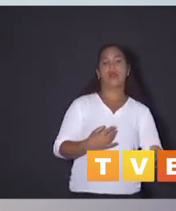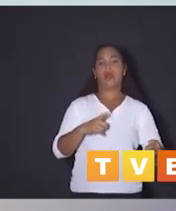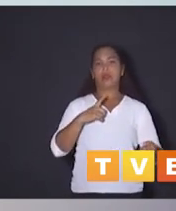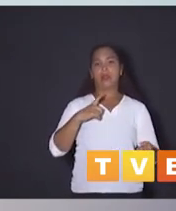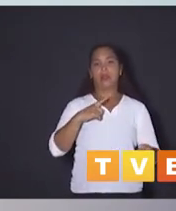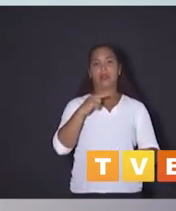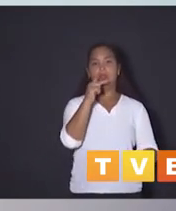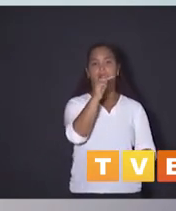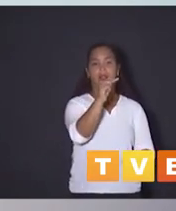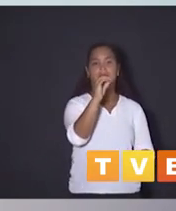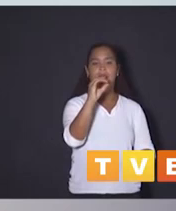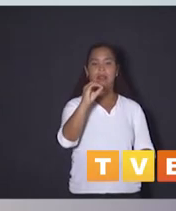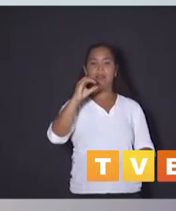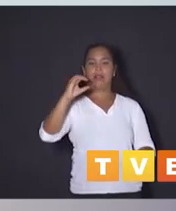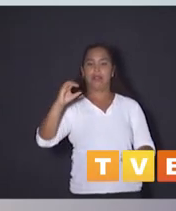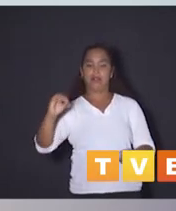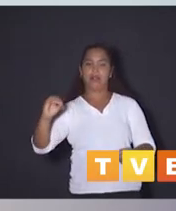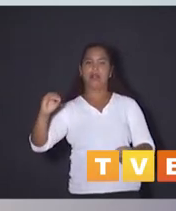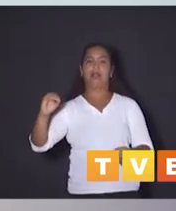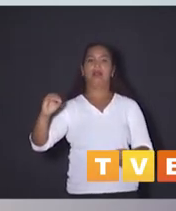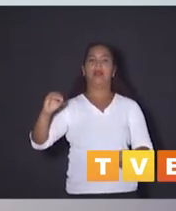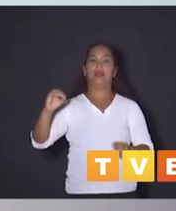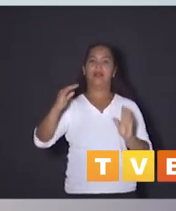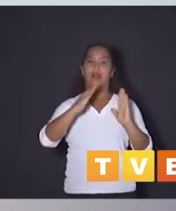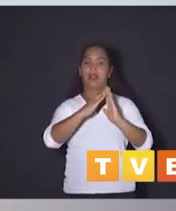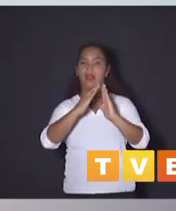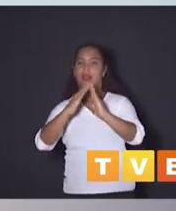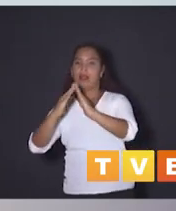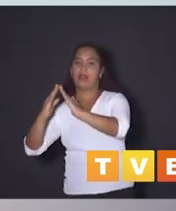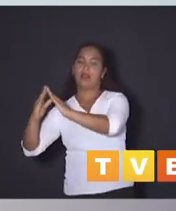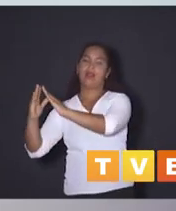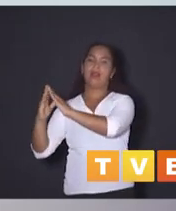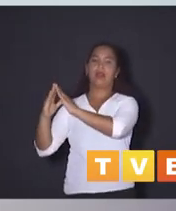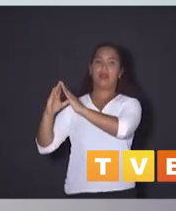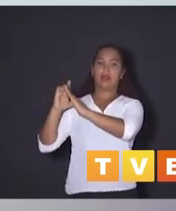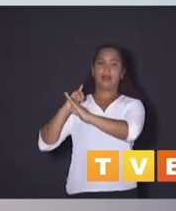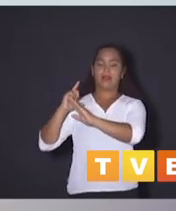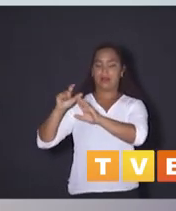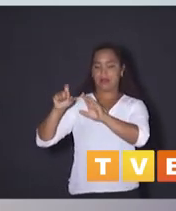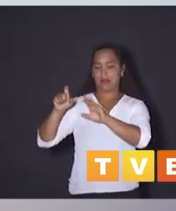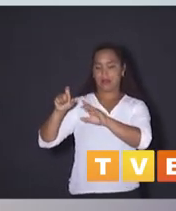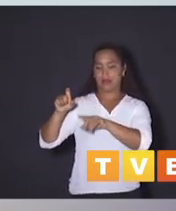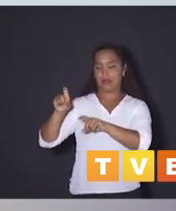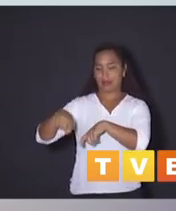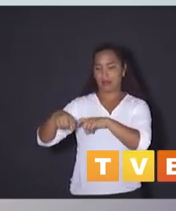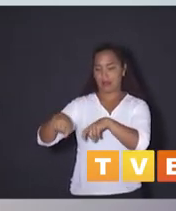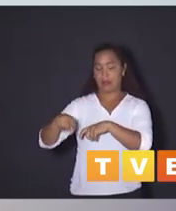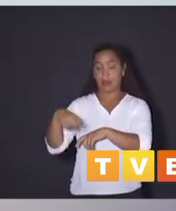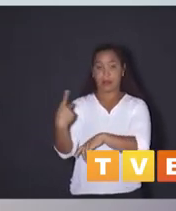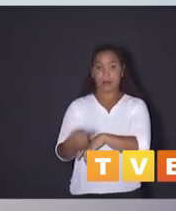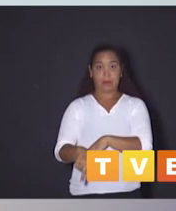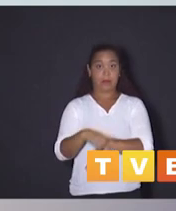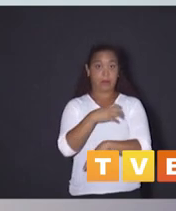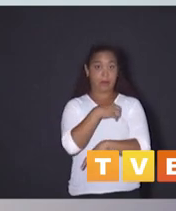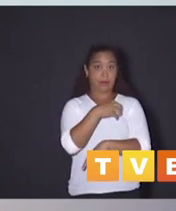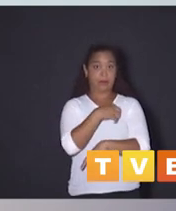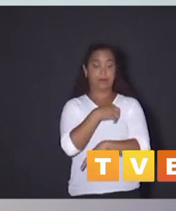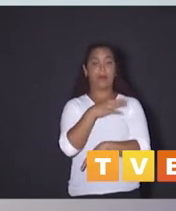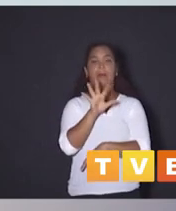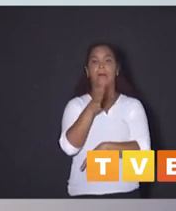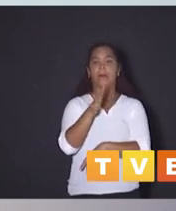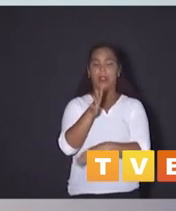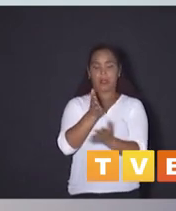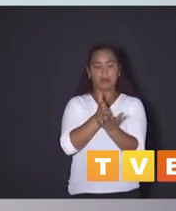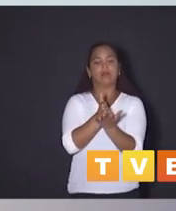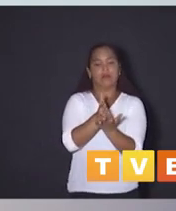700 mil propriedades rurais que nós temos aqui é é é na bahia então ou seja um segmento